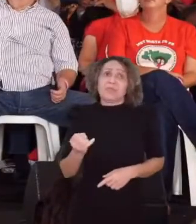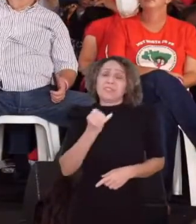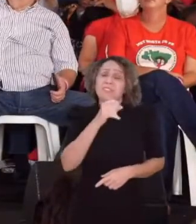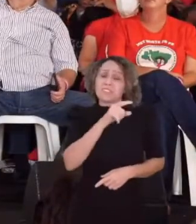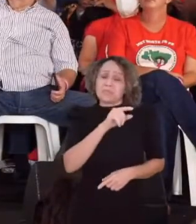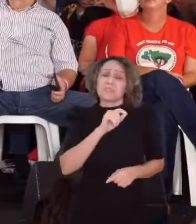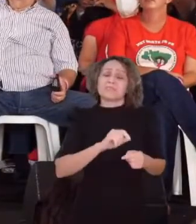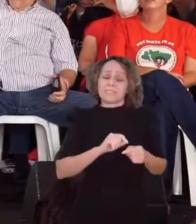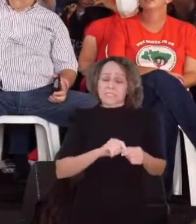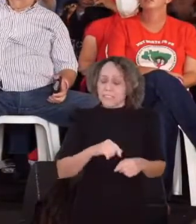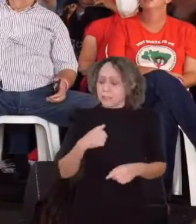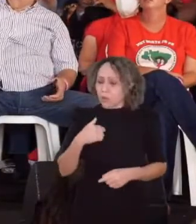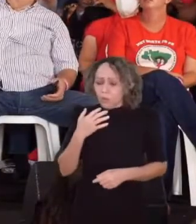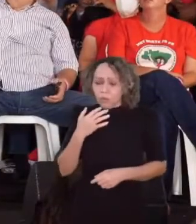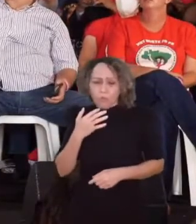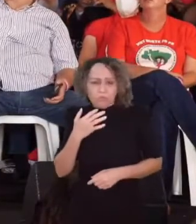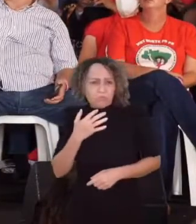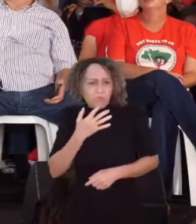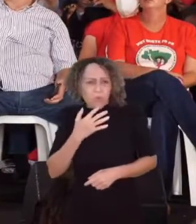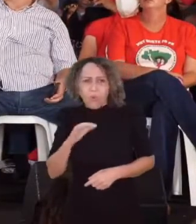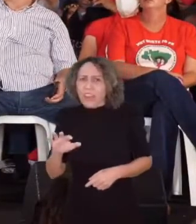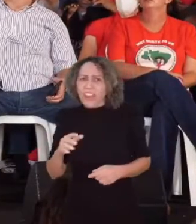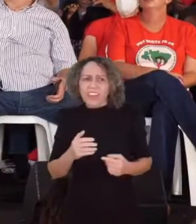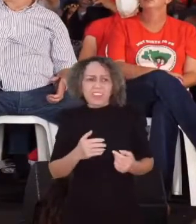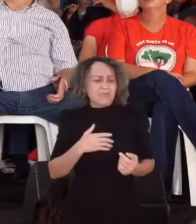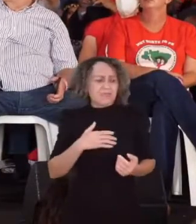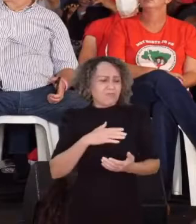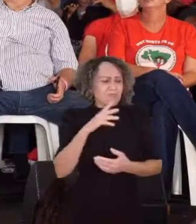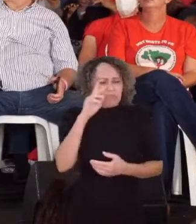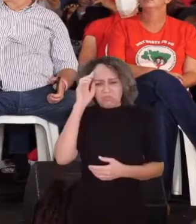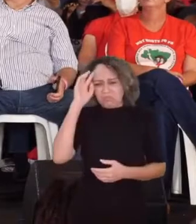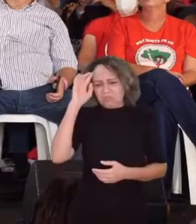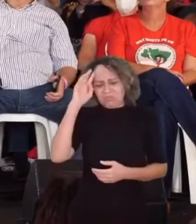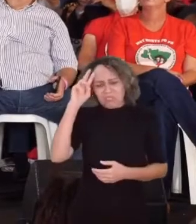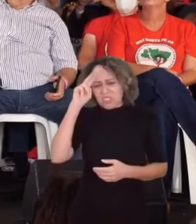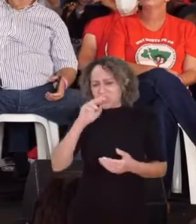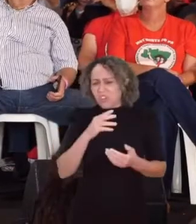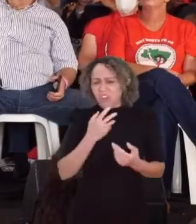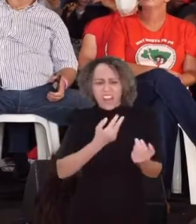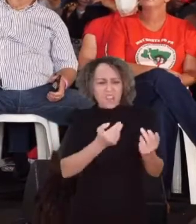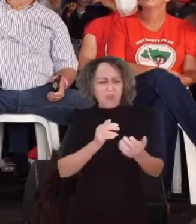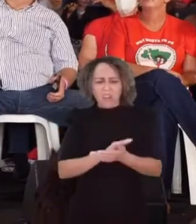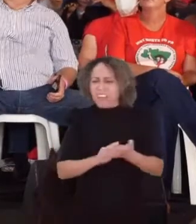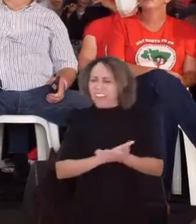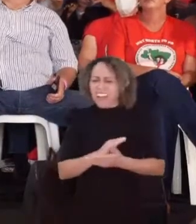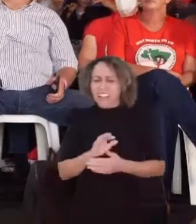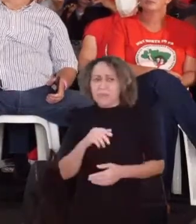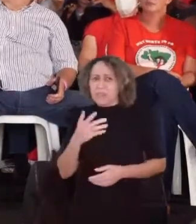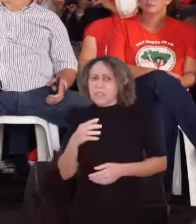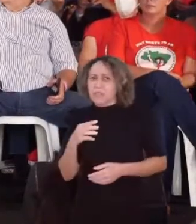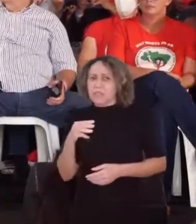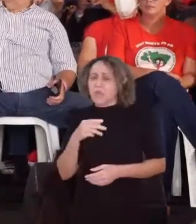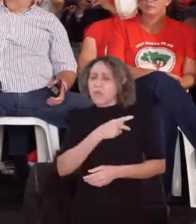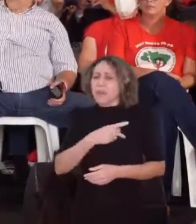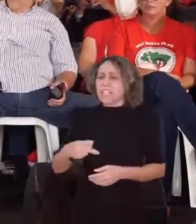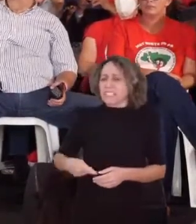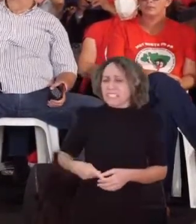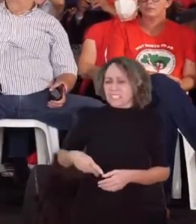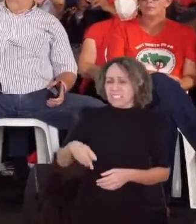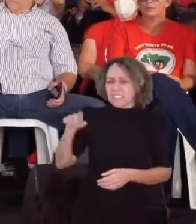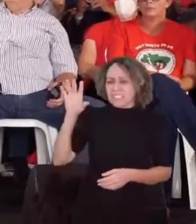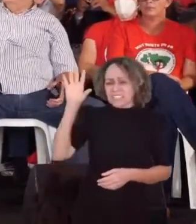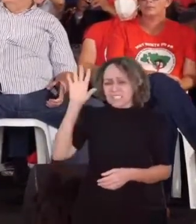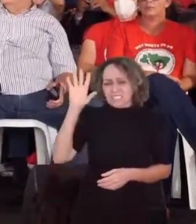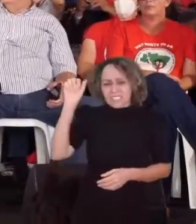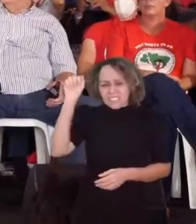o nosso querido Mandela, ficando preso 27 anos, não foi possível, naquela época,